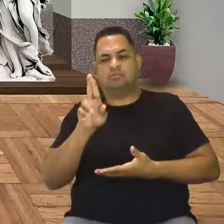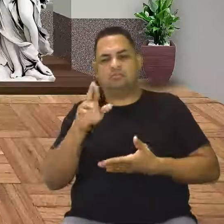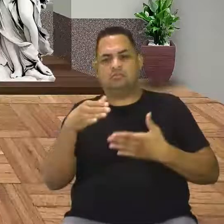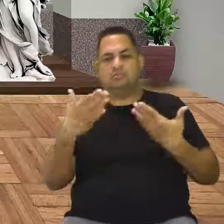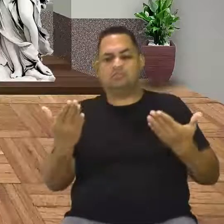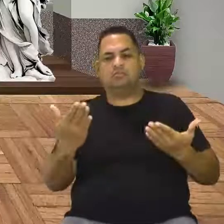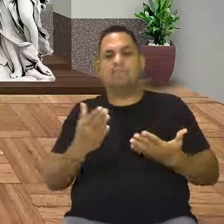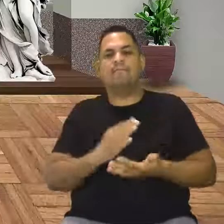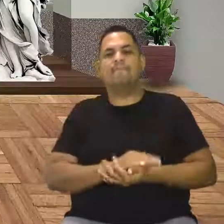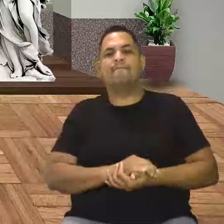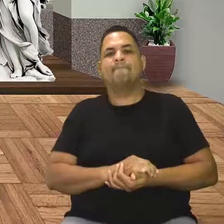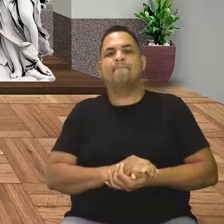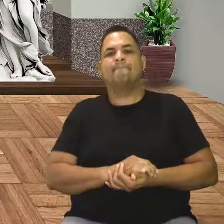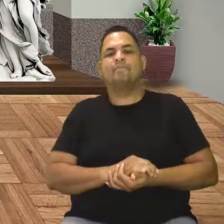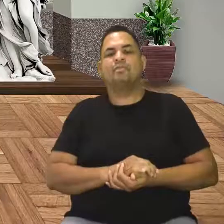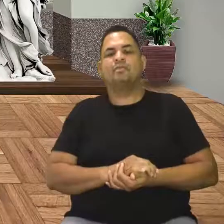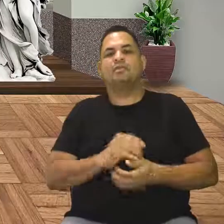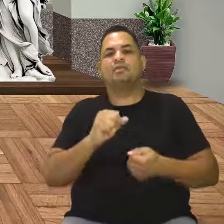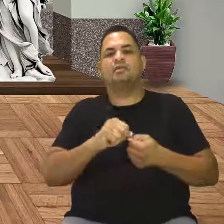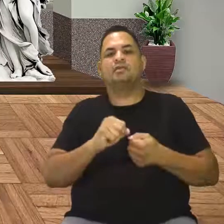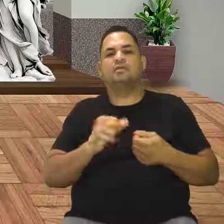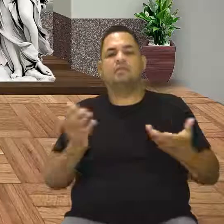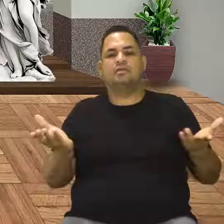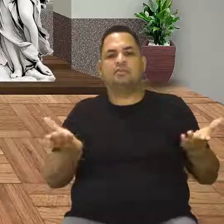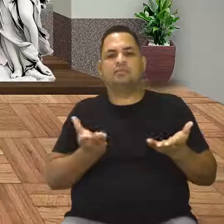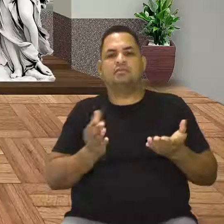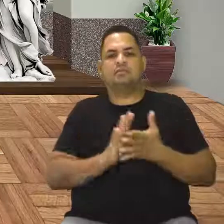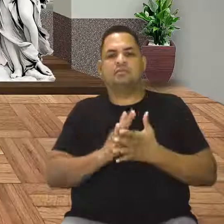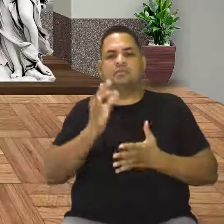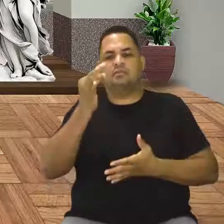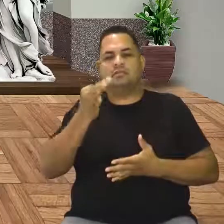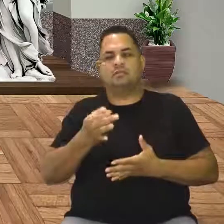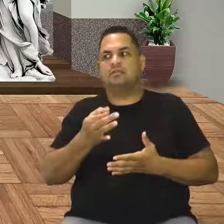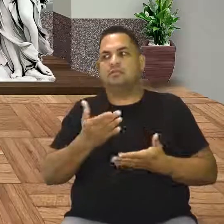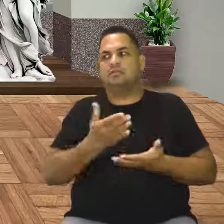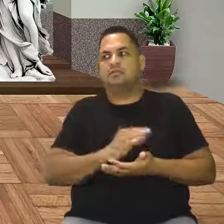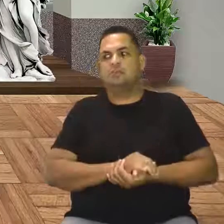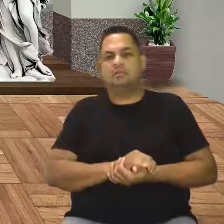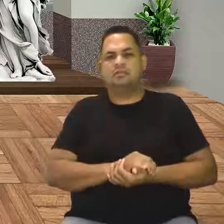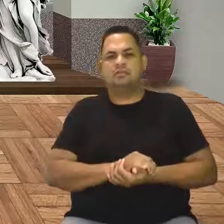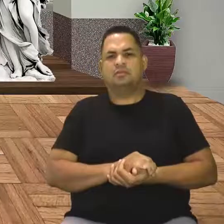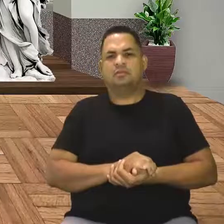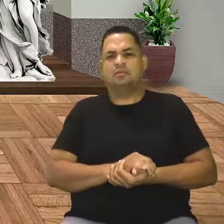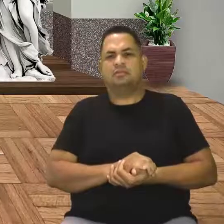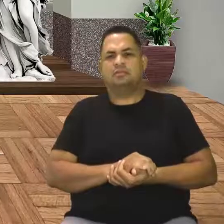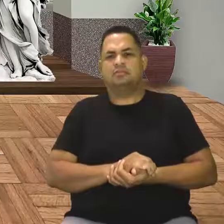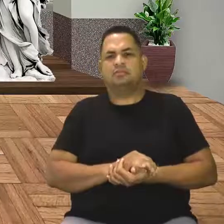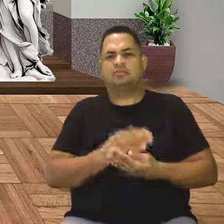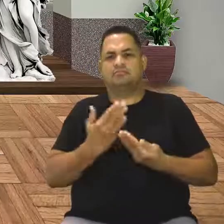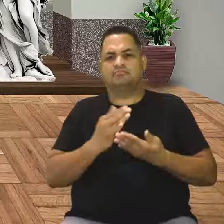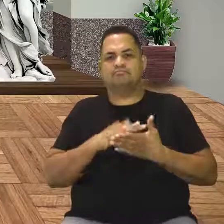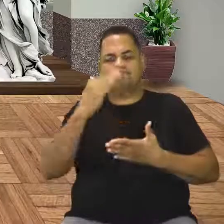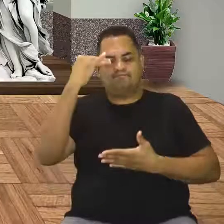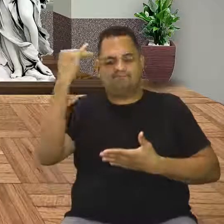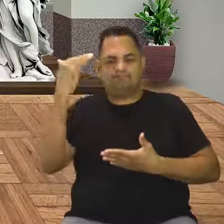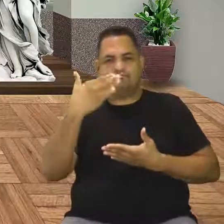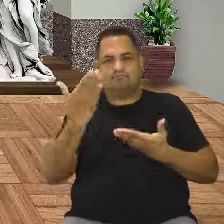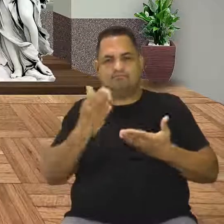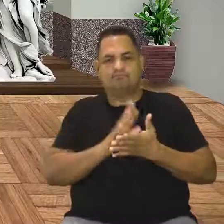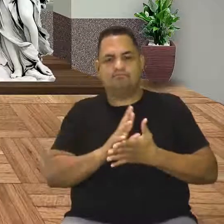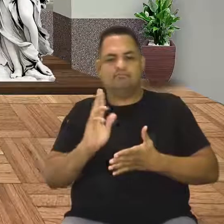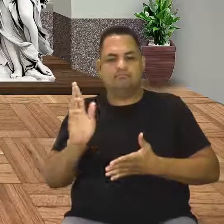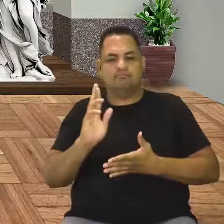recuperação que vocês vão fazer agora, tá certo? E só desejo sucesso, porque quem